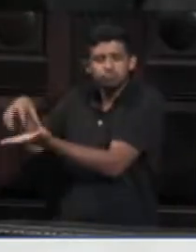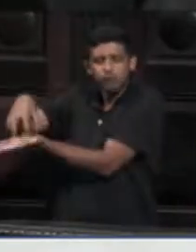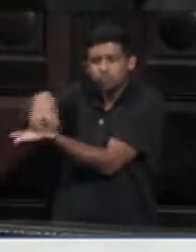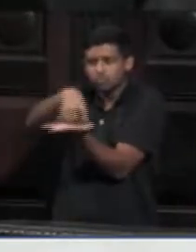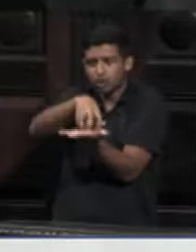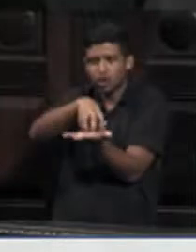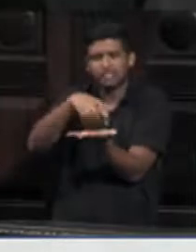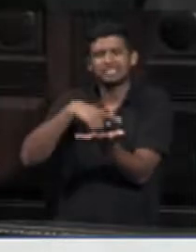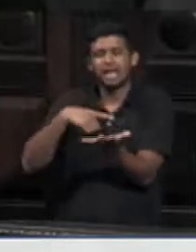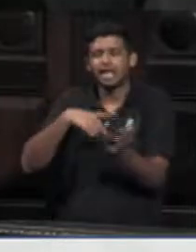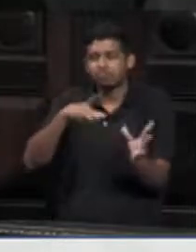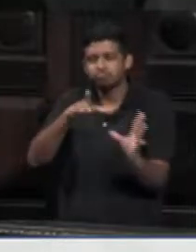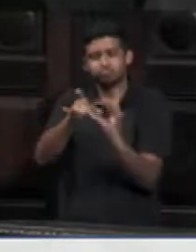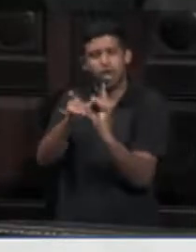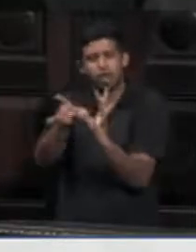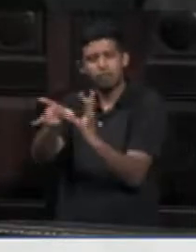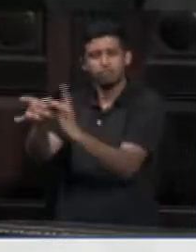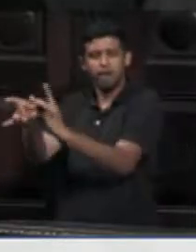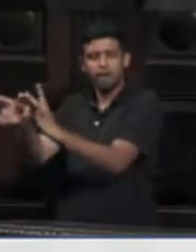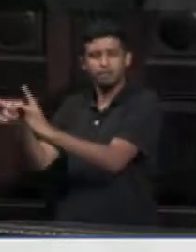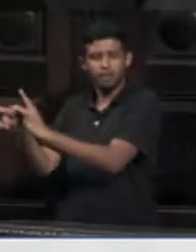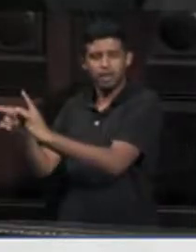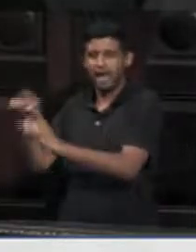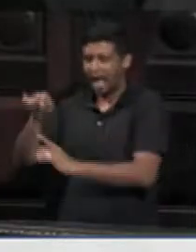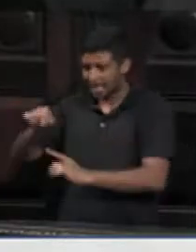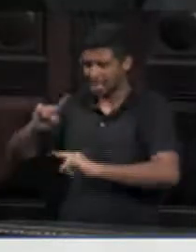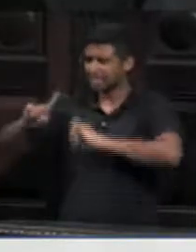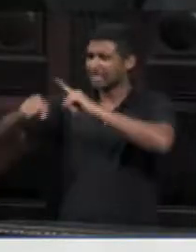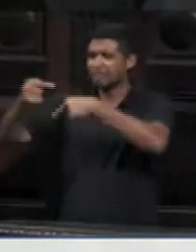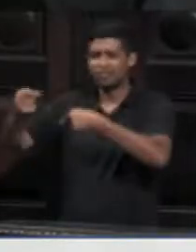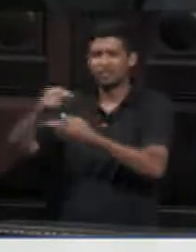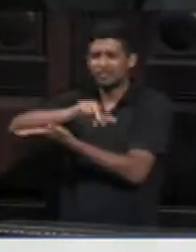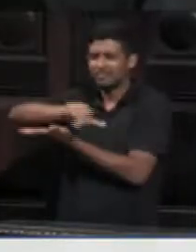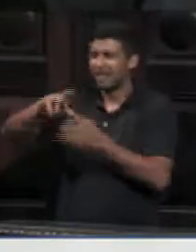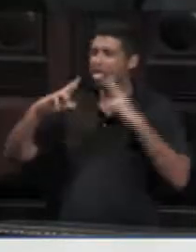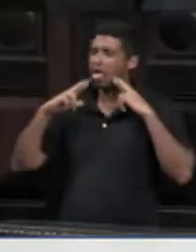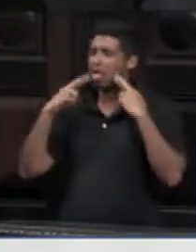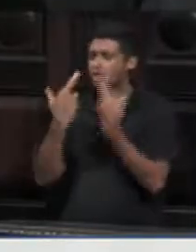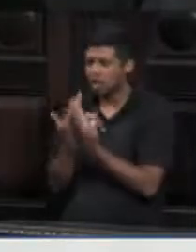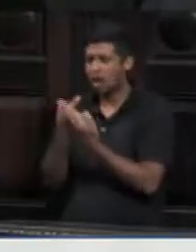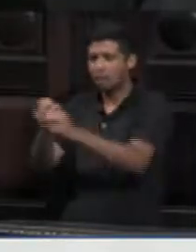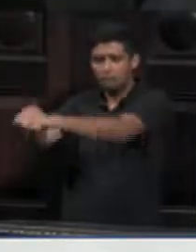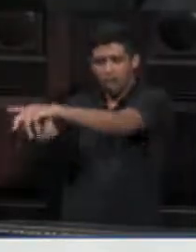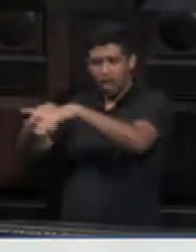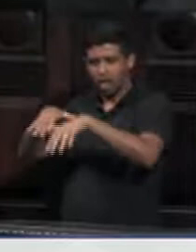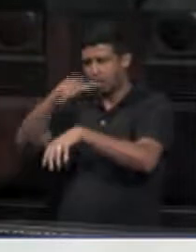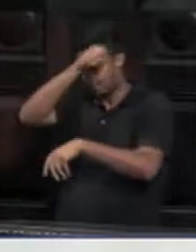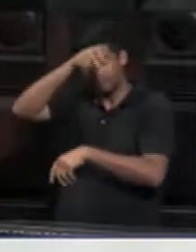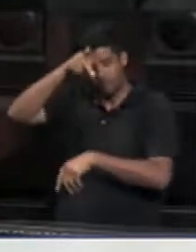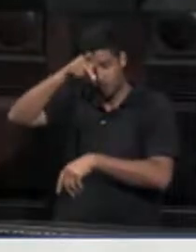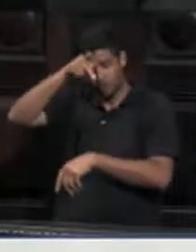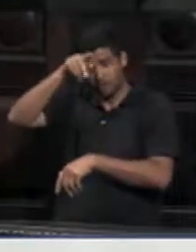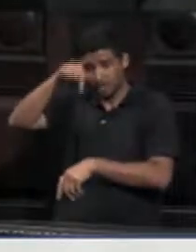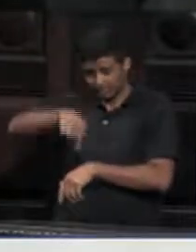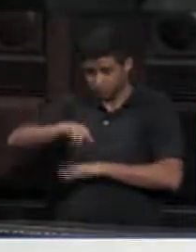aqui, depois de audiências públicas, não só aqui, como também em Cachoeiras de